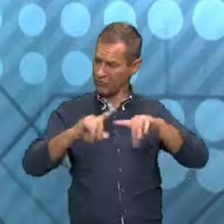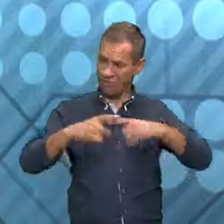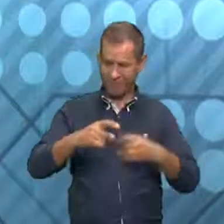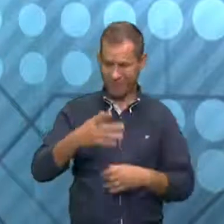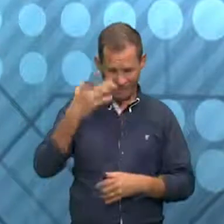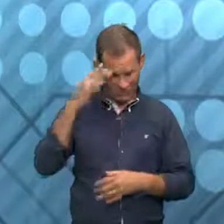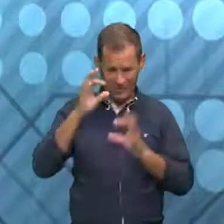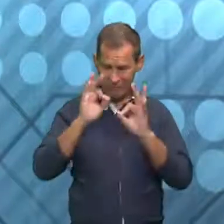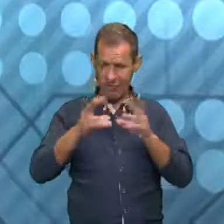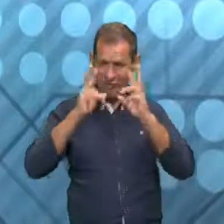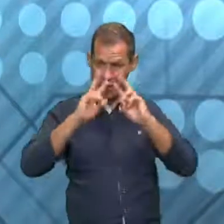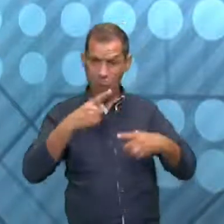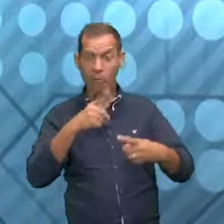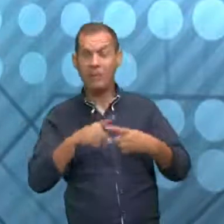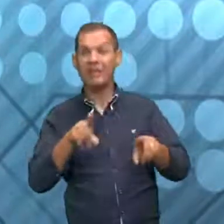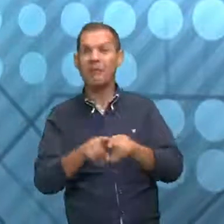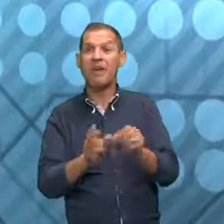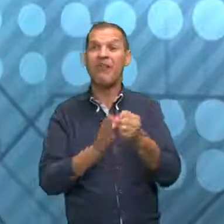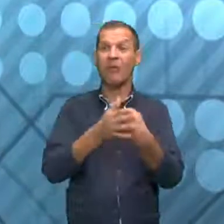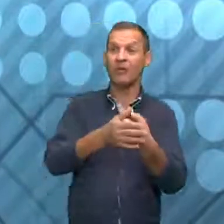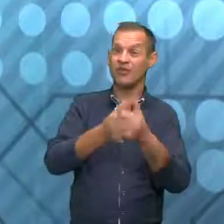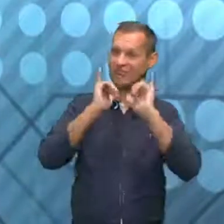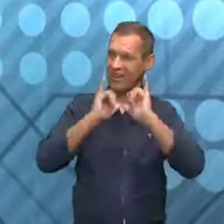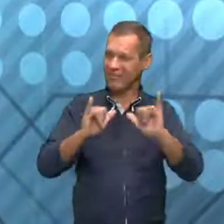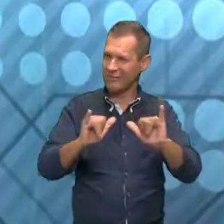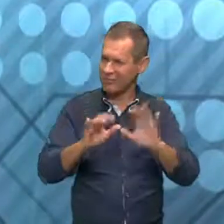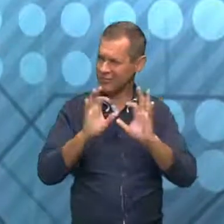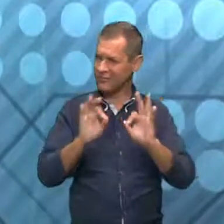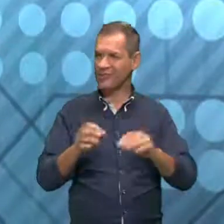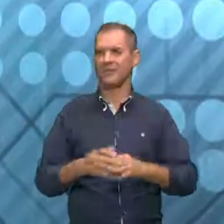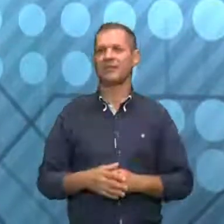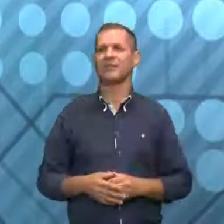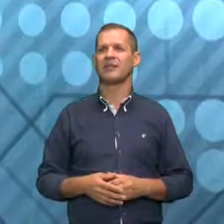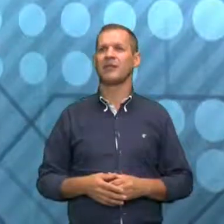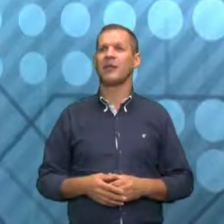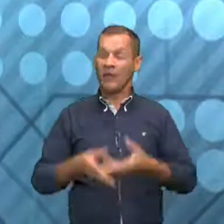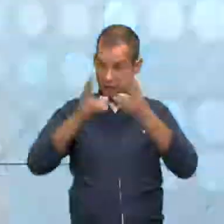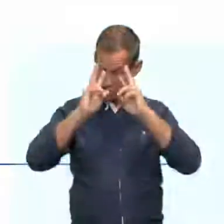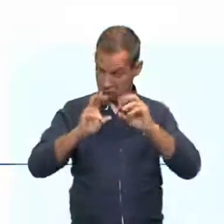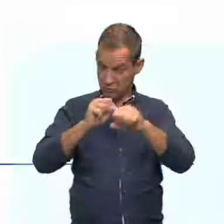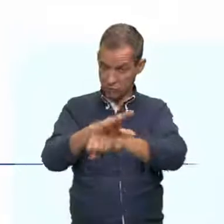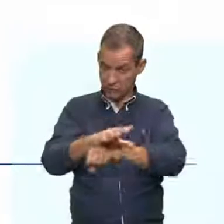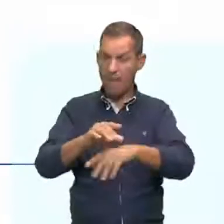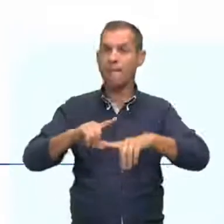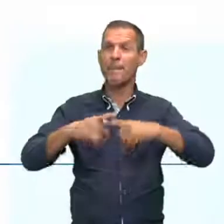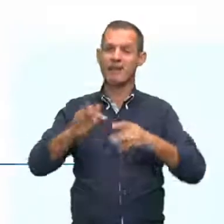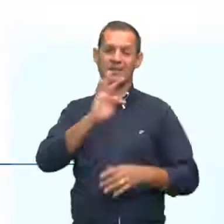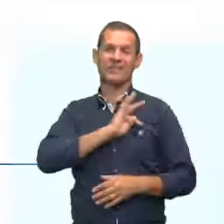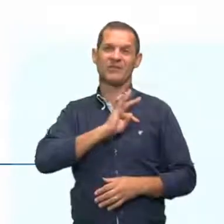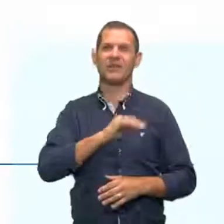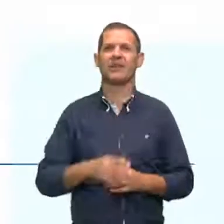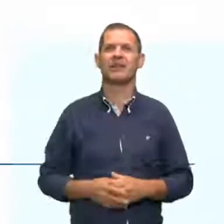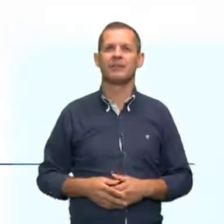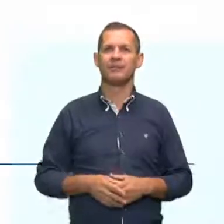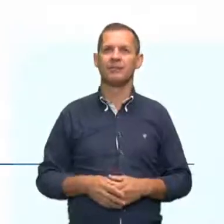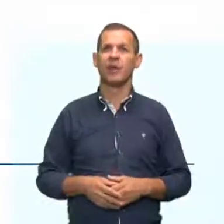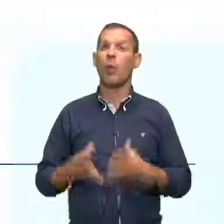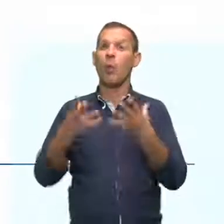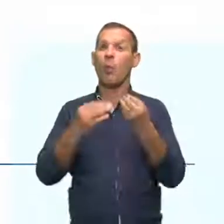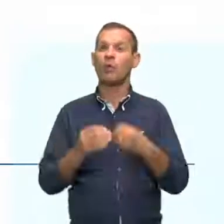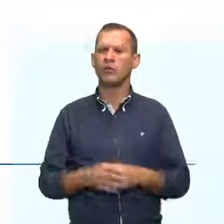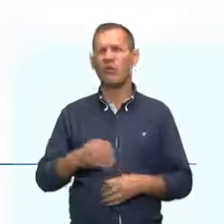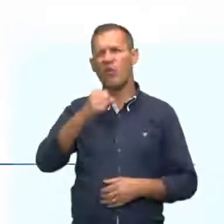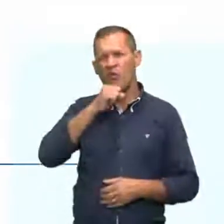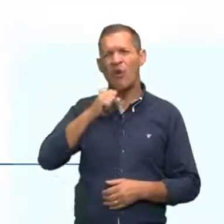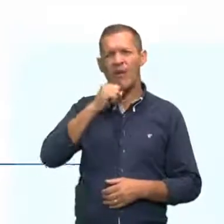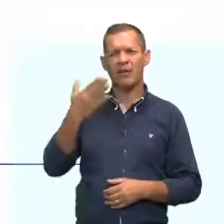não sabe ver ou porque ela foi mascarada de alguma maneira. Observando aqui no slide, mais uma técnica bastante